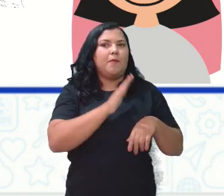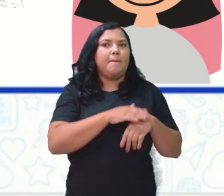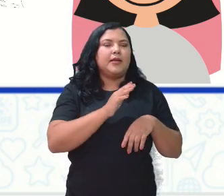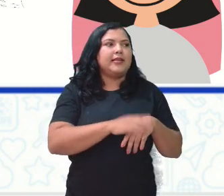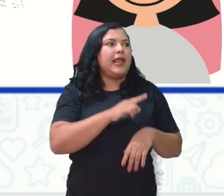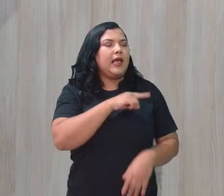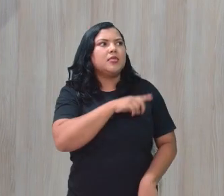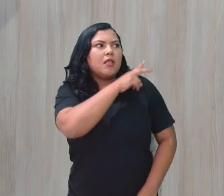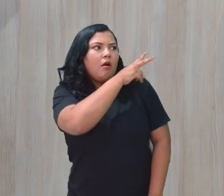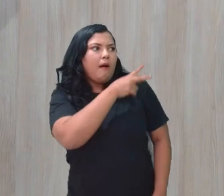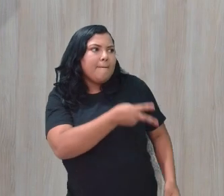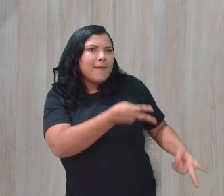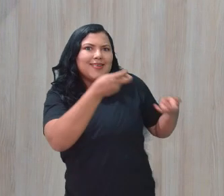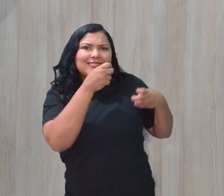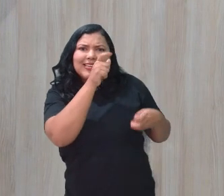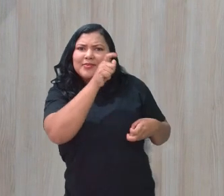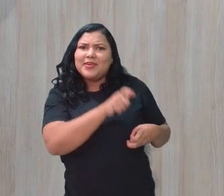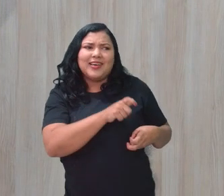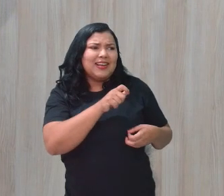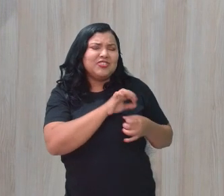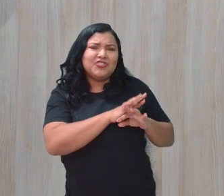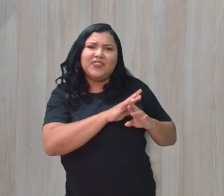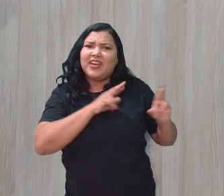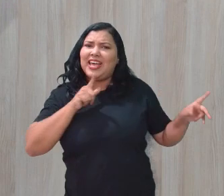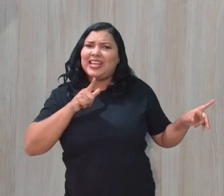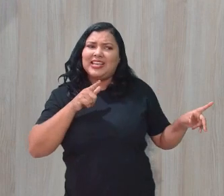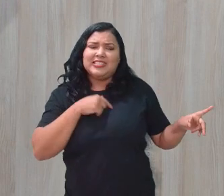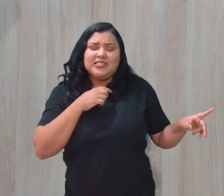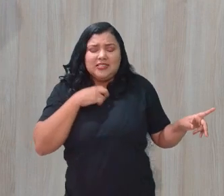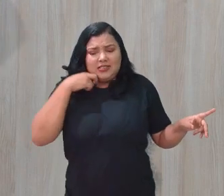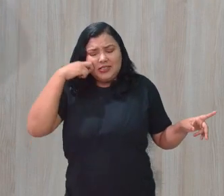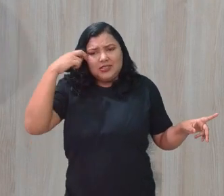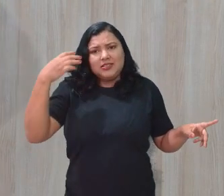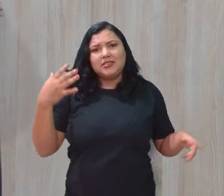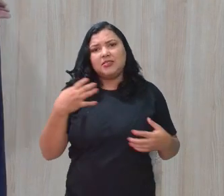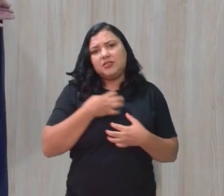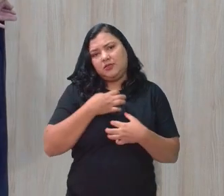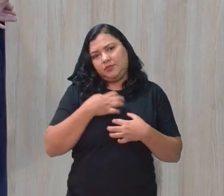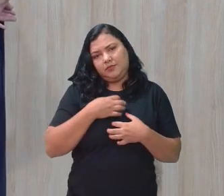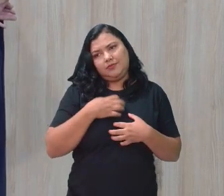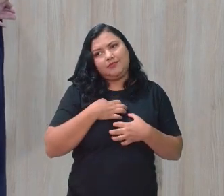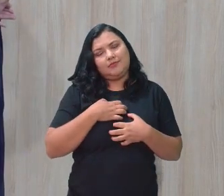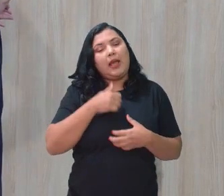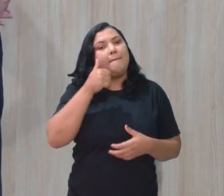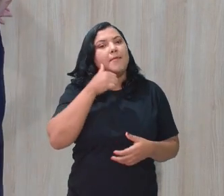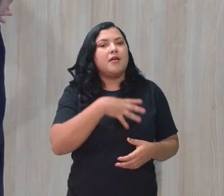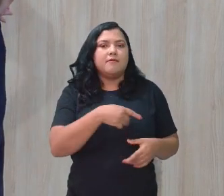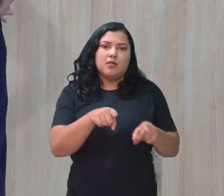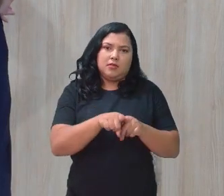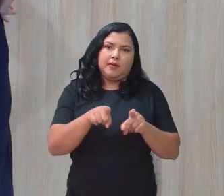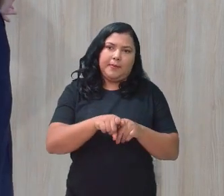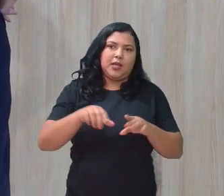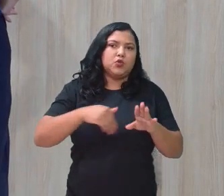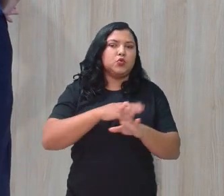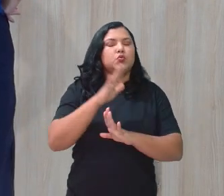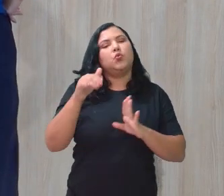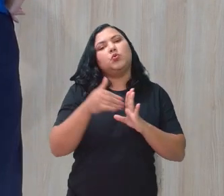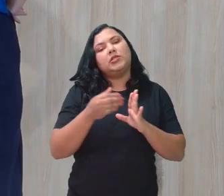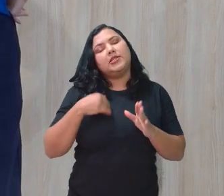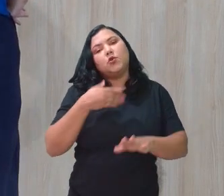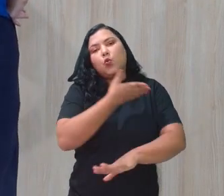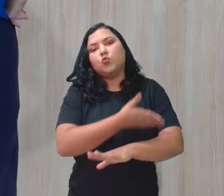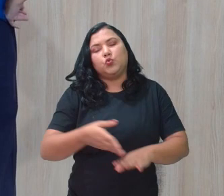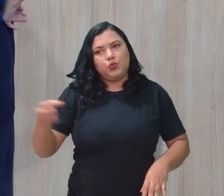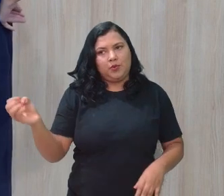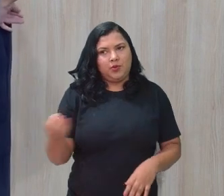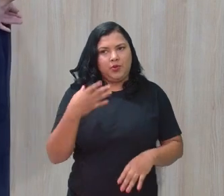não reconhece mais o marido e que este causa o quê? Constrangimento para ela e para a filha. Tudo isso advindo desse novo hábito